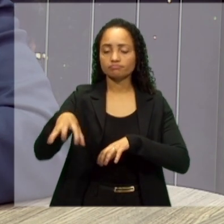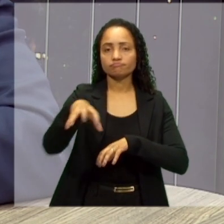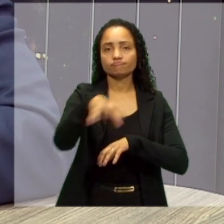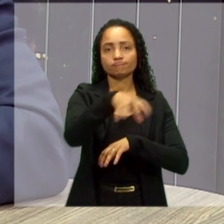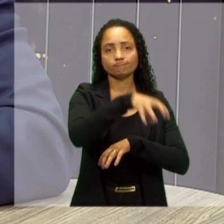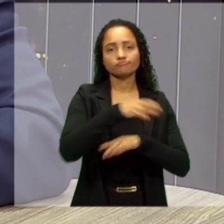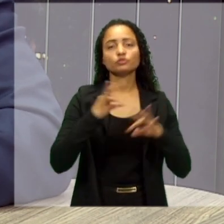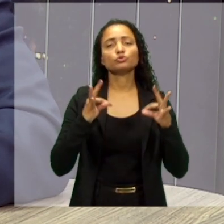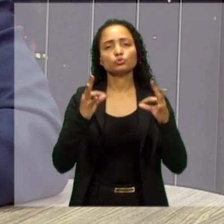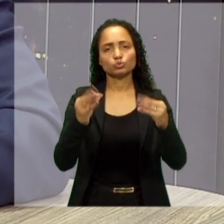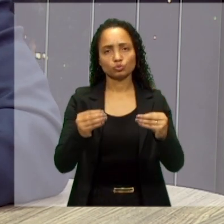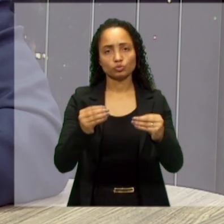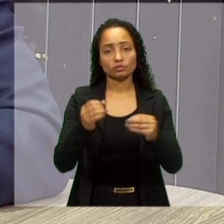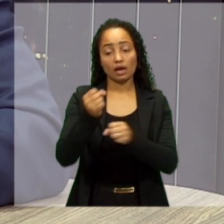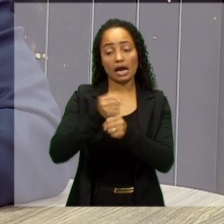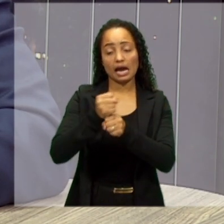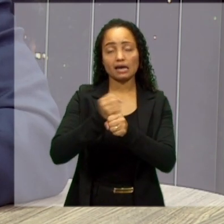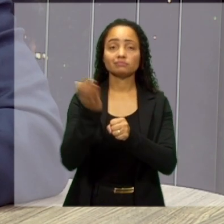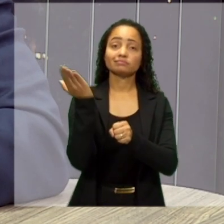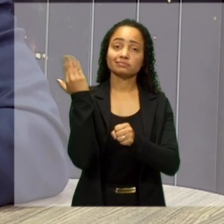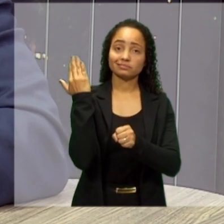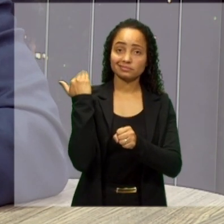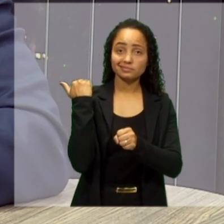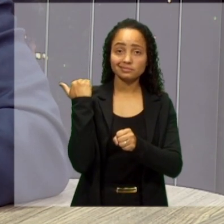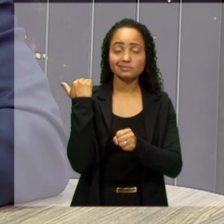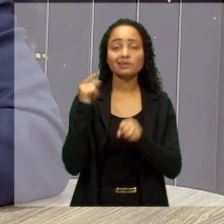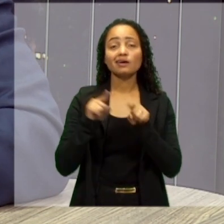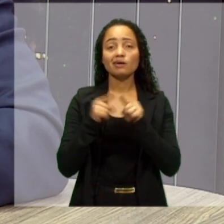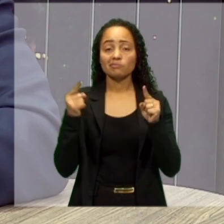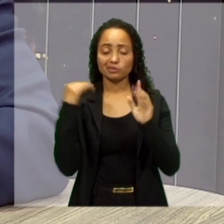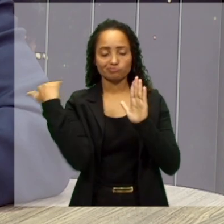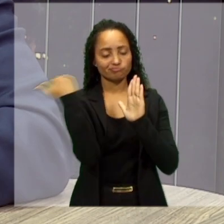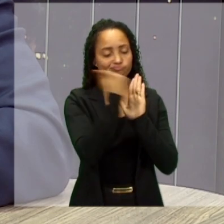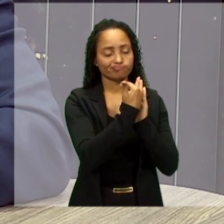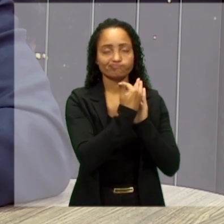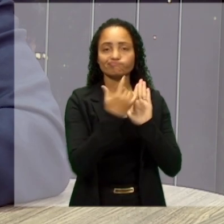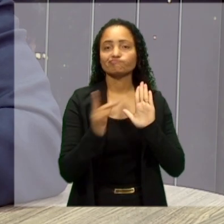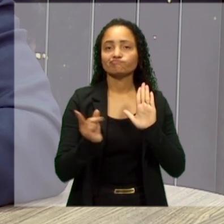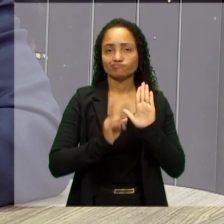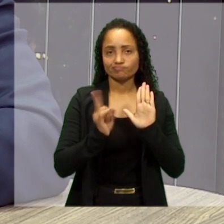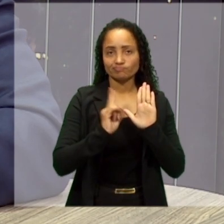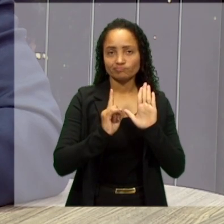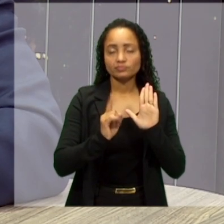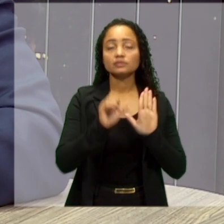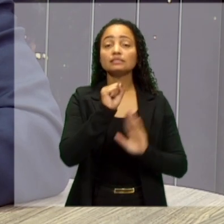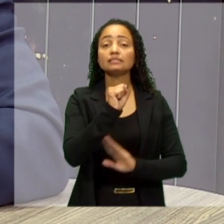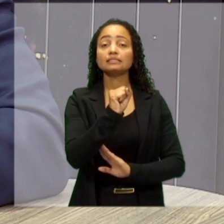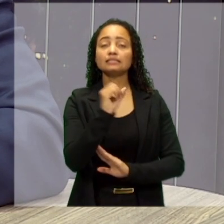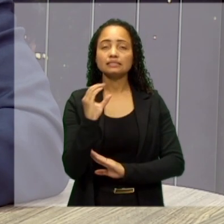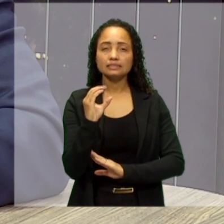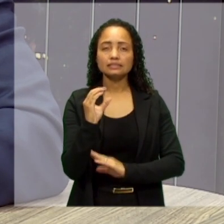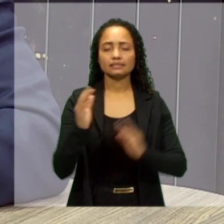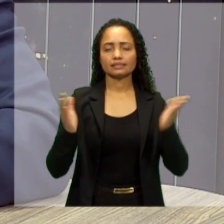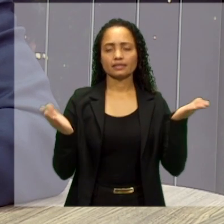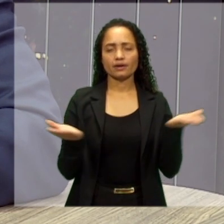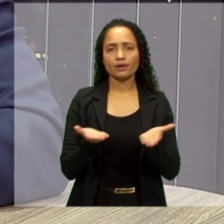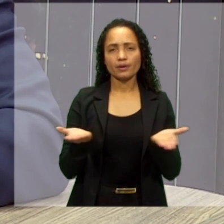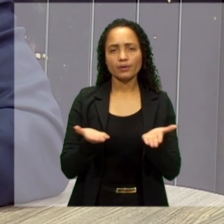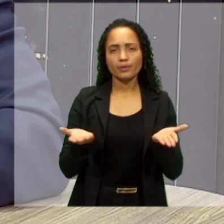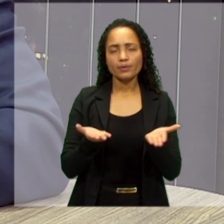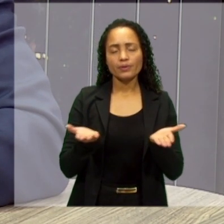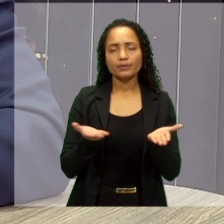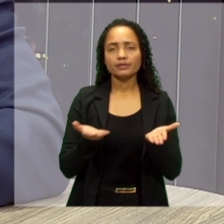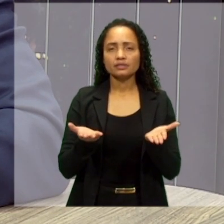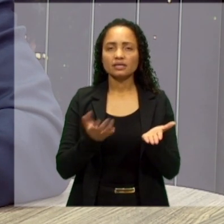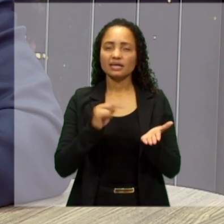há alguns anos atrás. Essa previsão não foi cumprida e em Santa Catarina ela se encontra de